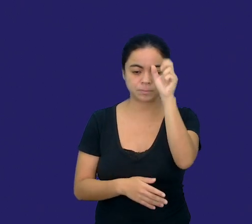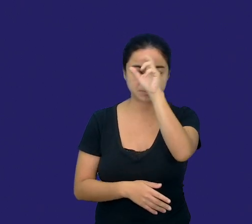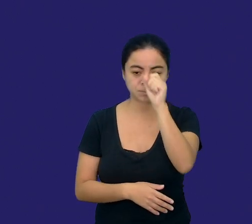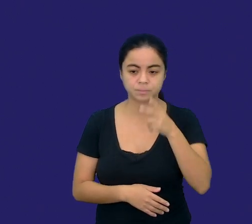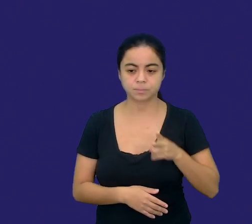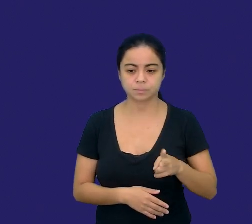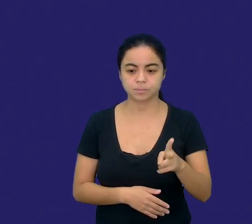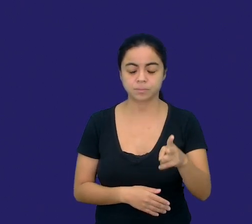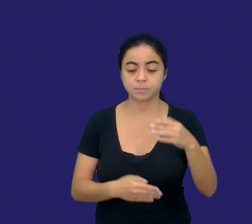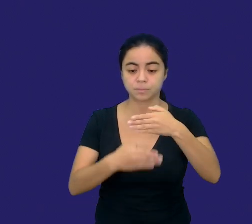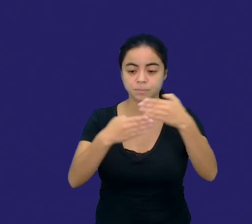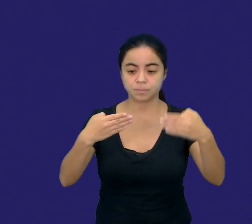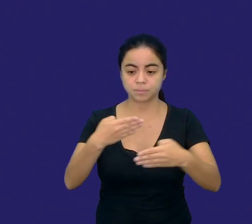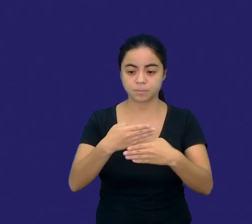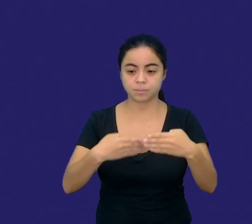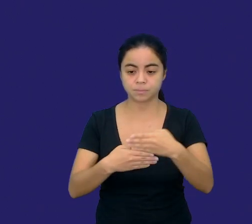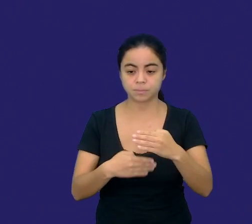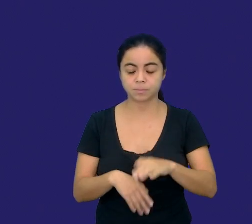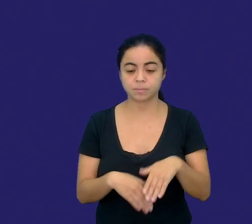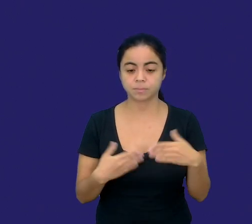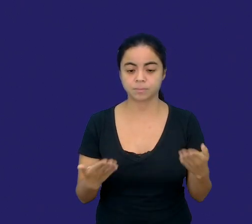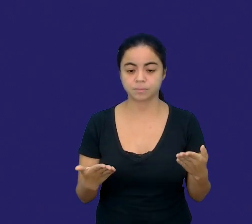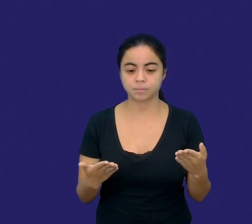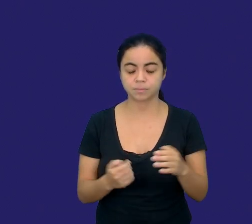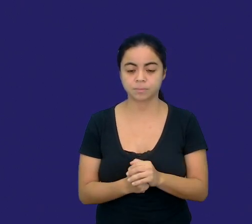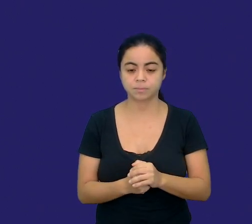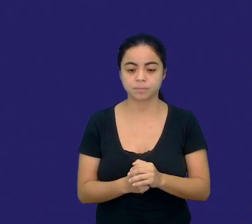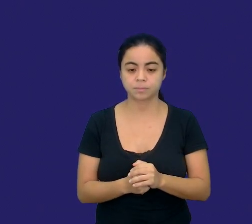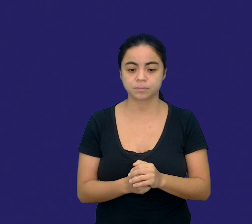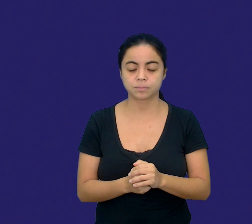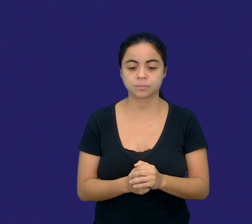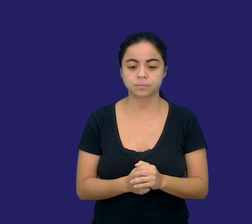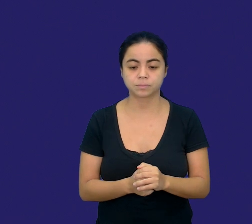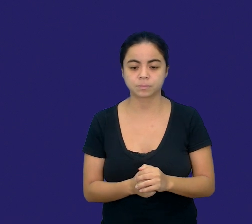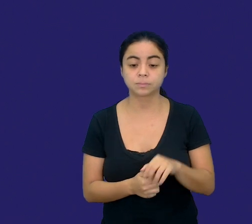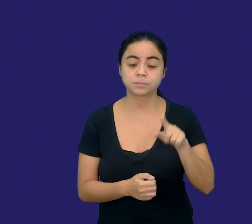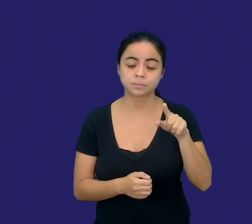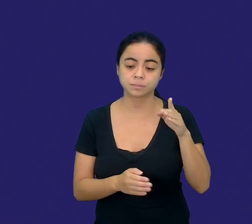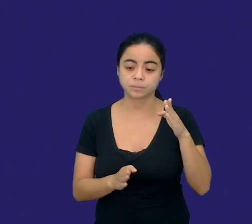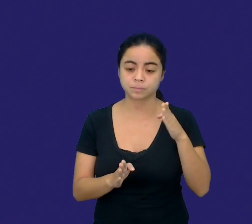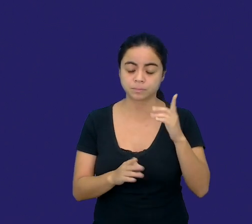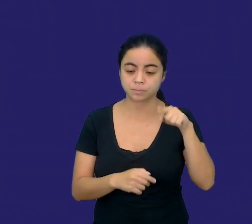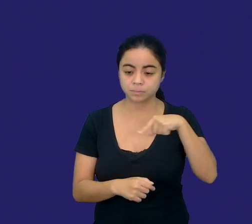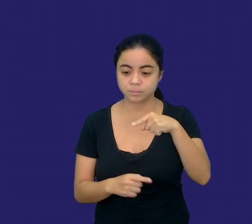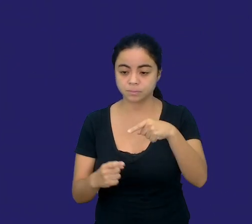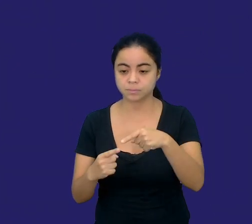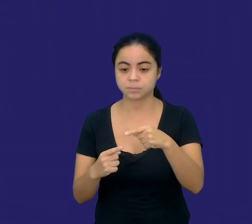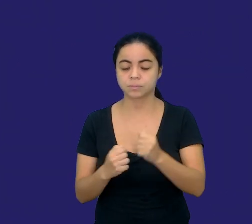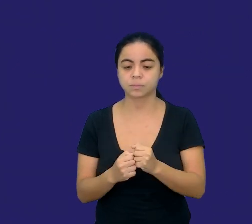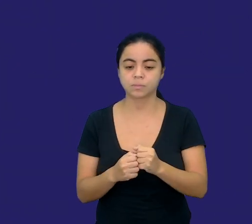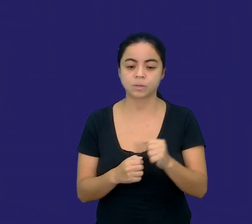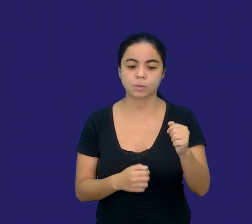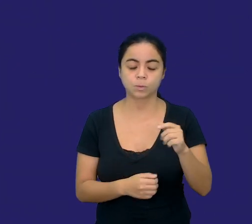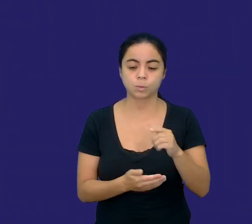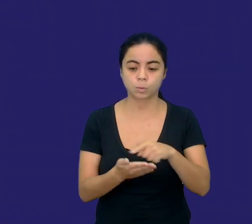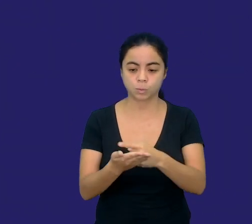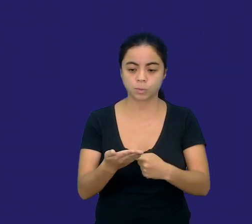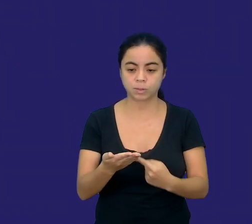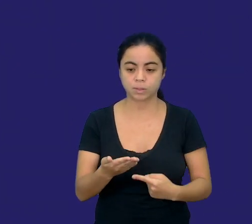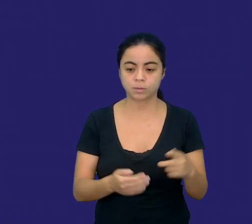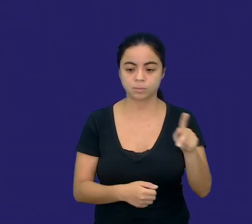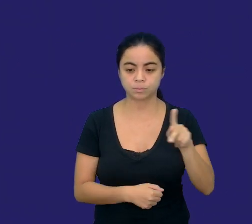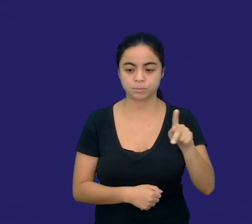aqui neste slide e vocês automaticamente são direcionados ao caderno do professor.